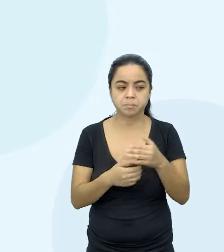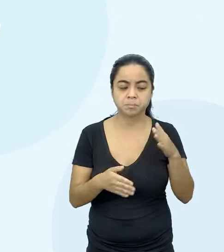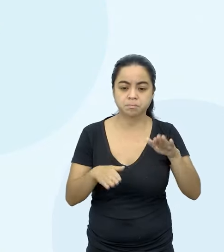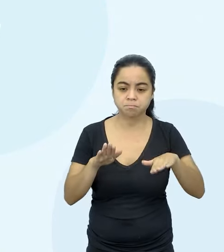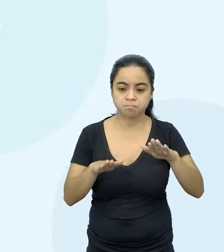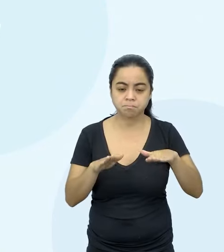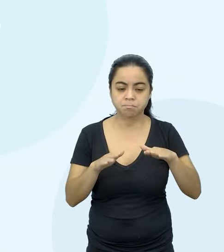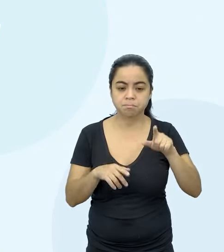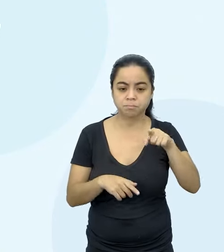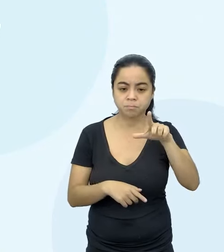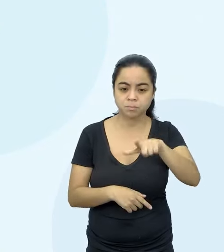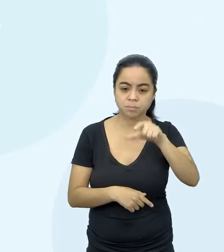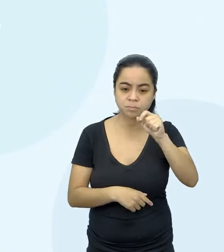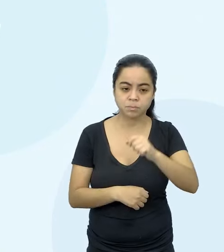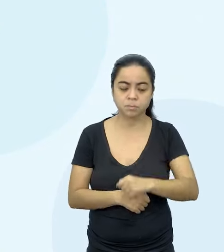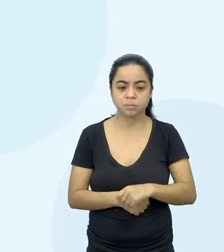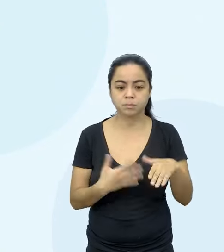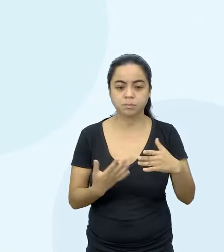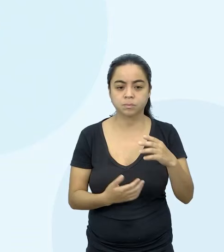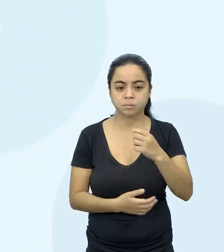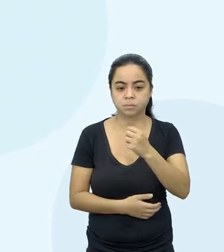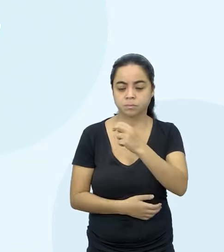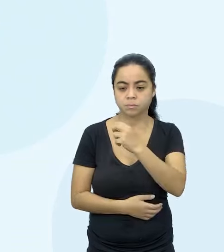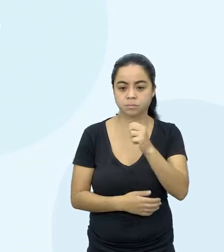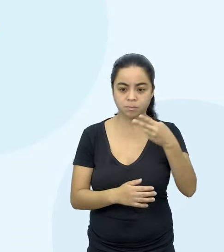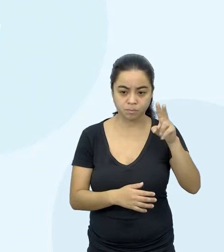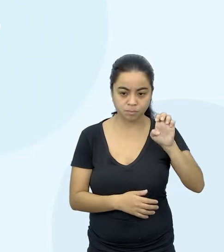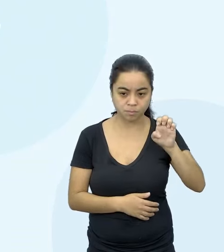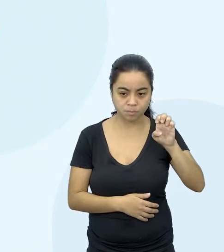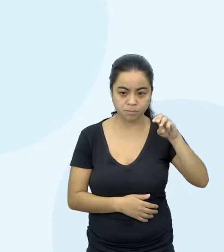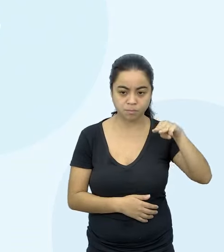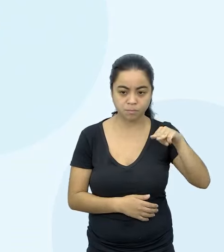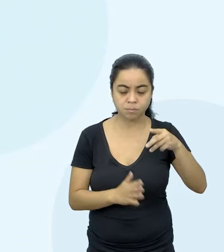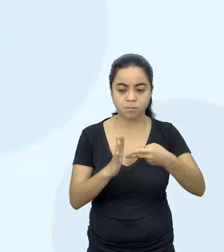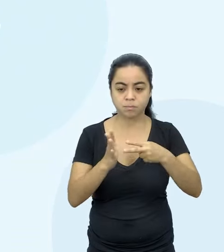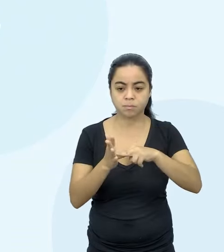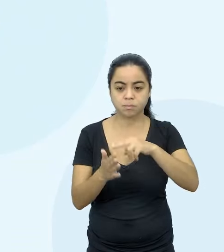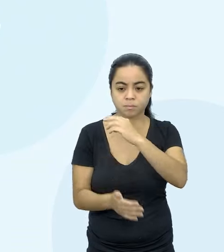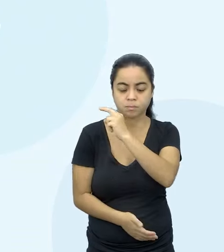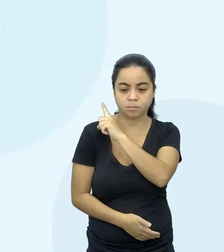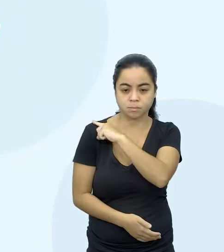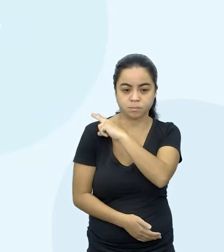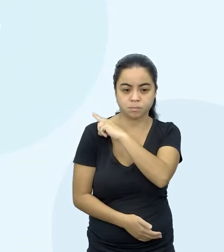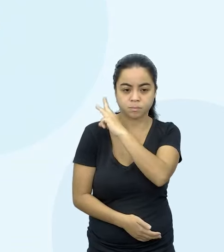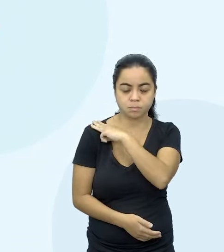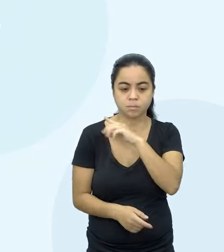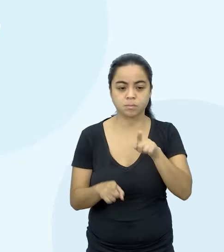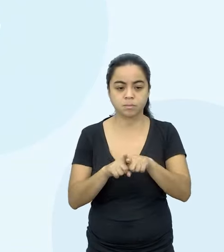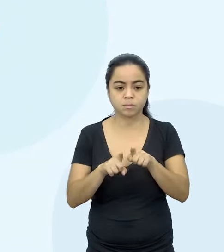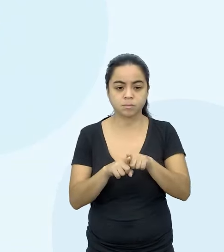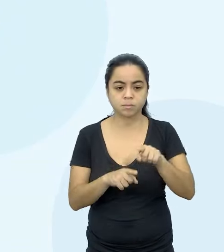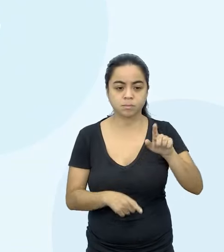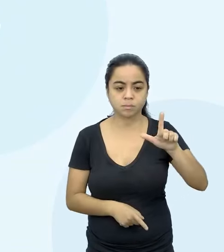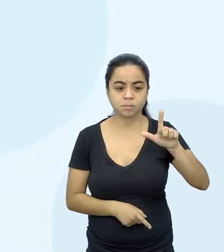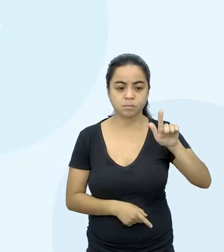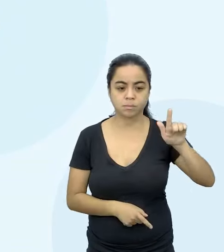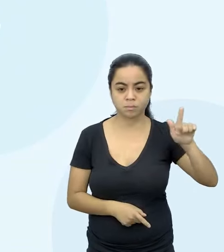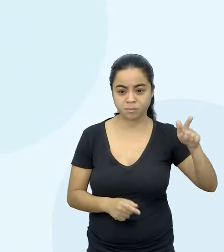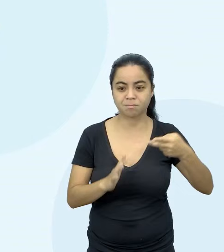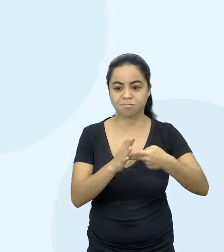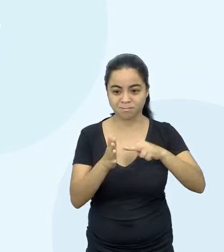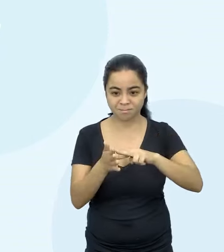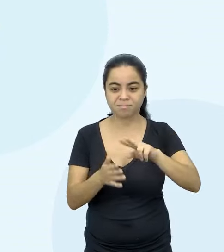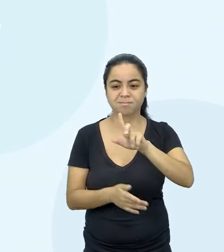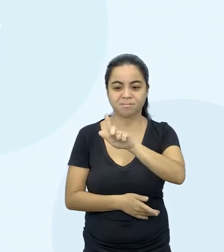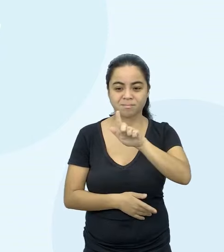itinerário que você, professor, pegou. Então, o EM, né? Que indica mesmo que é o ensino médio. O LGG, que a Vivi já comentou, que é linguagens e